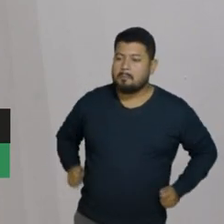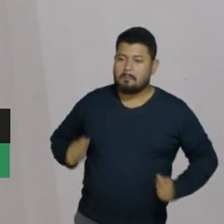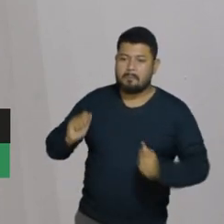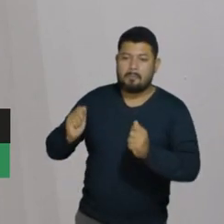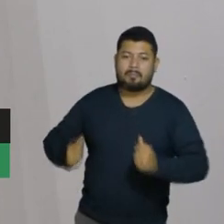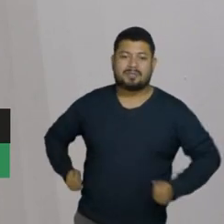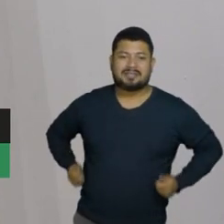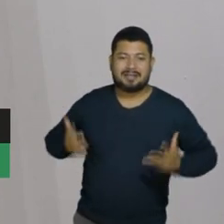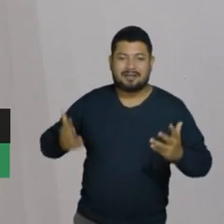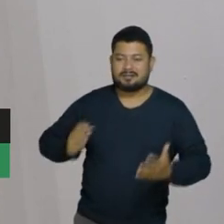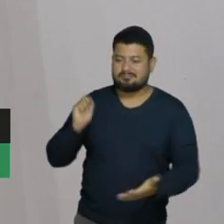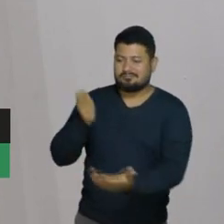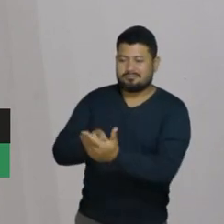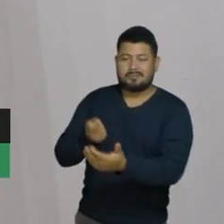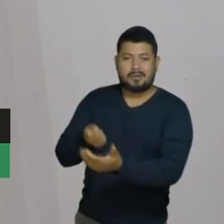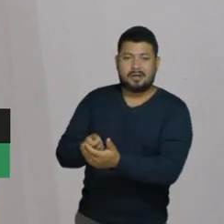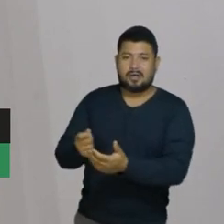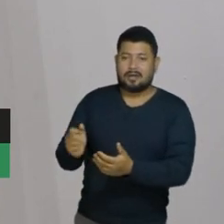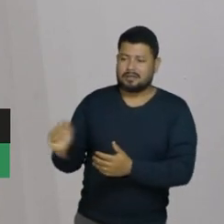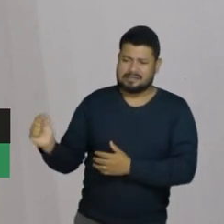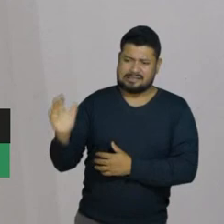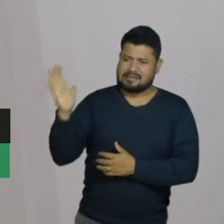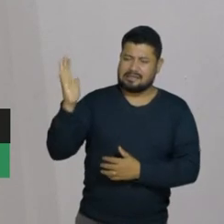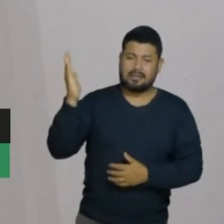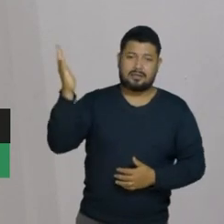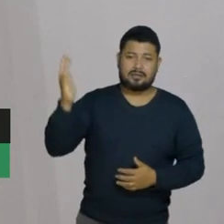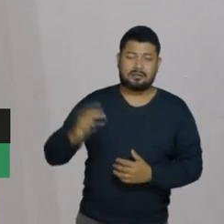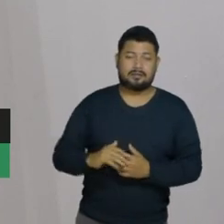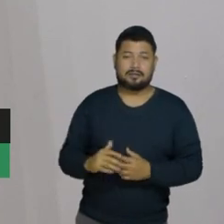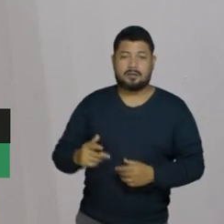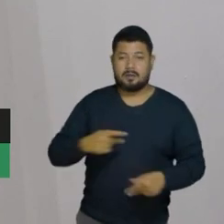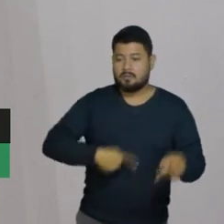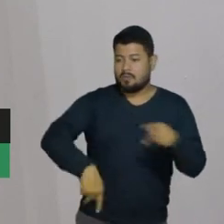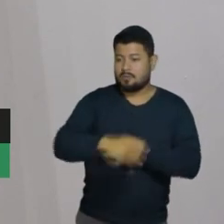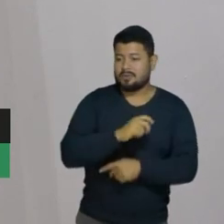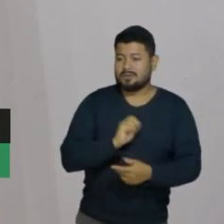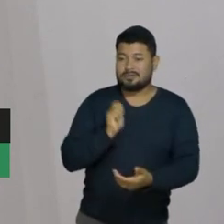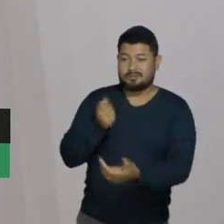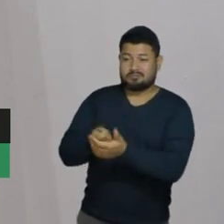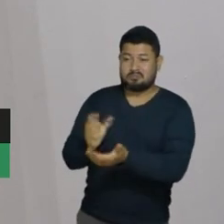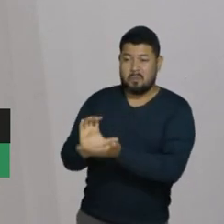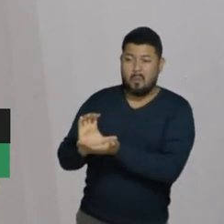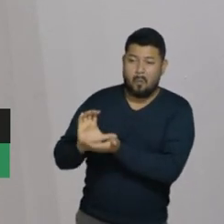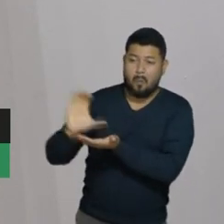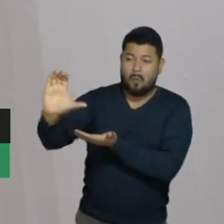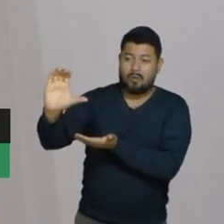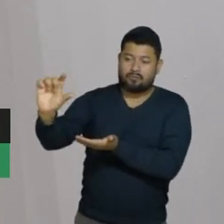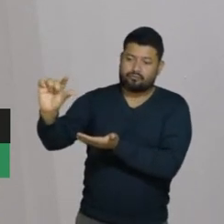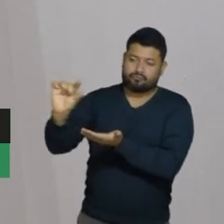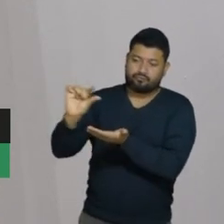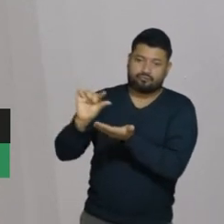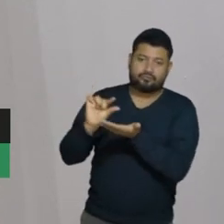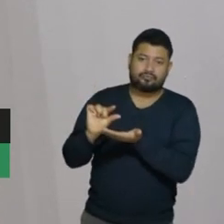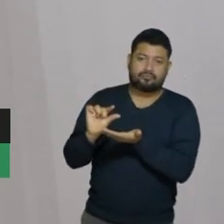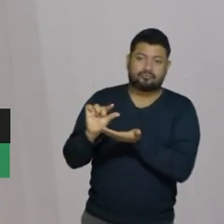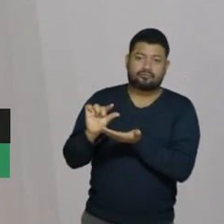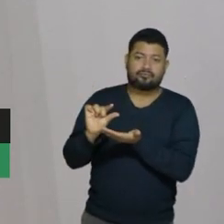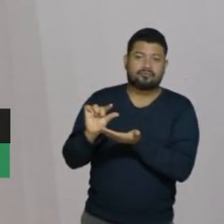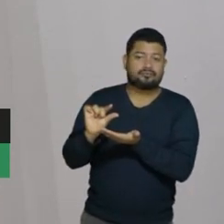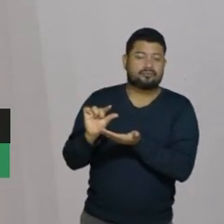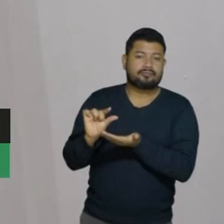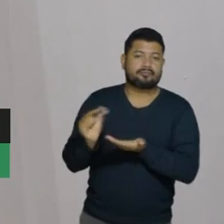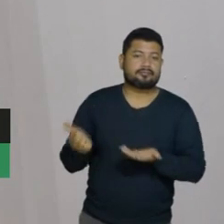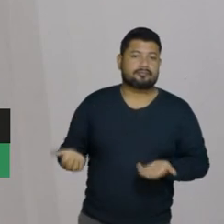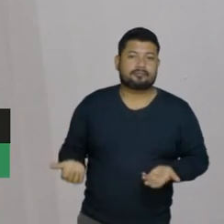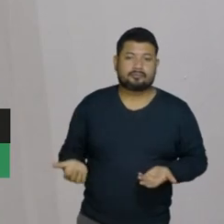muito cara. O catarinense contribui com muito e recebe muito pouco. E esse é um movimento,